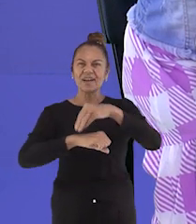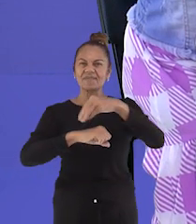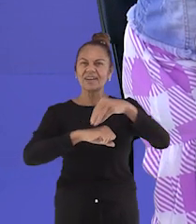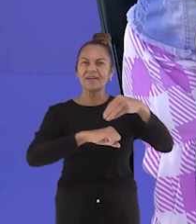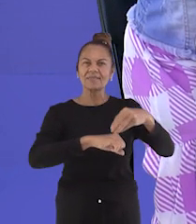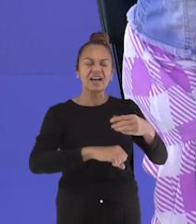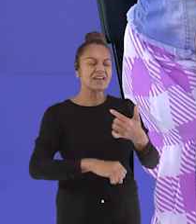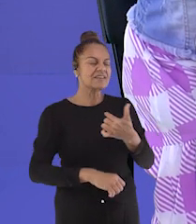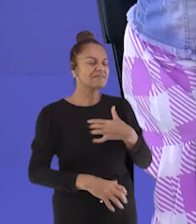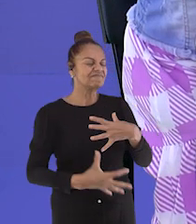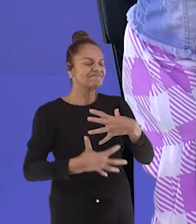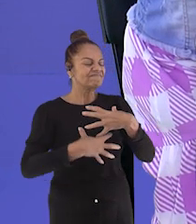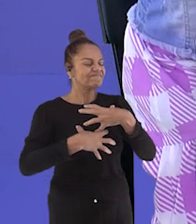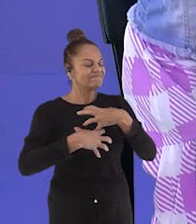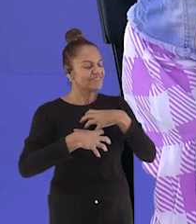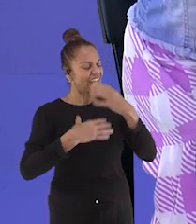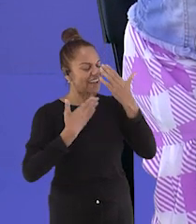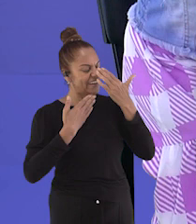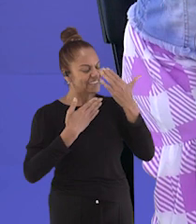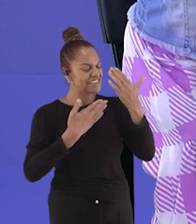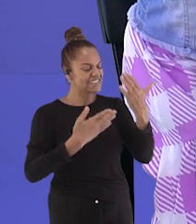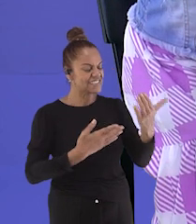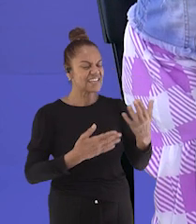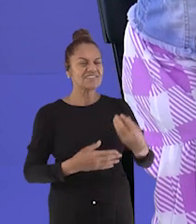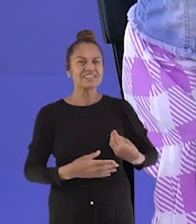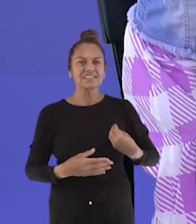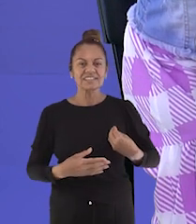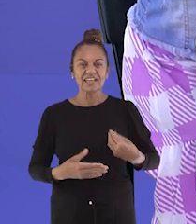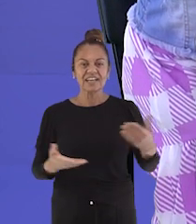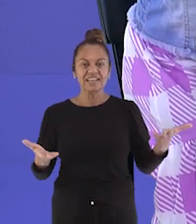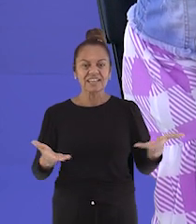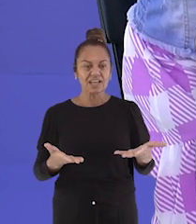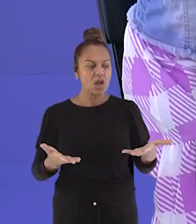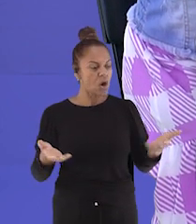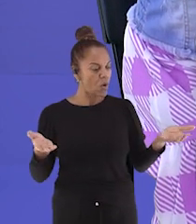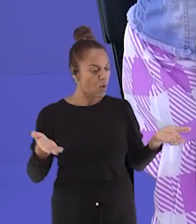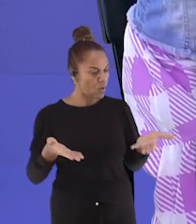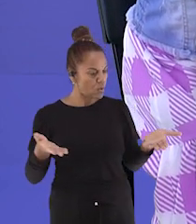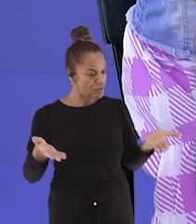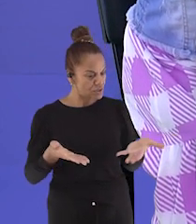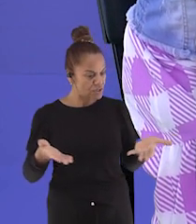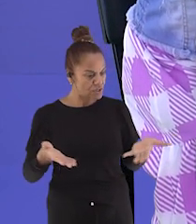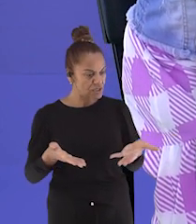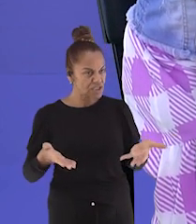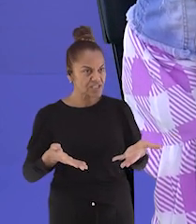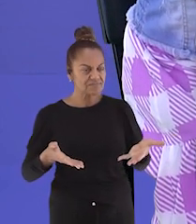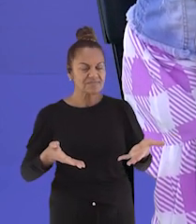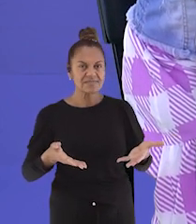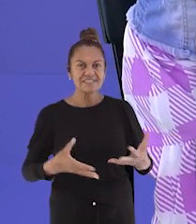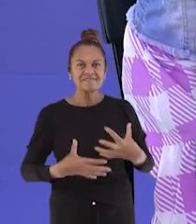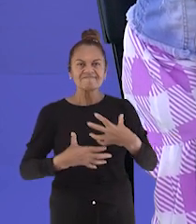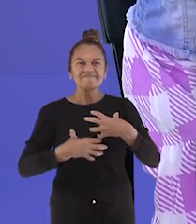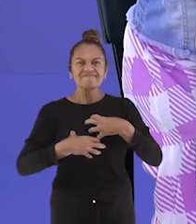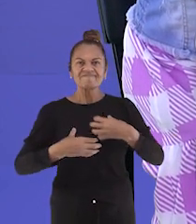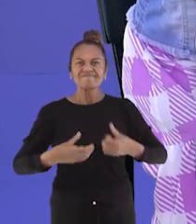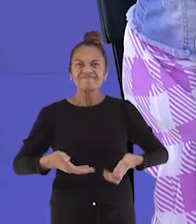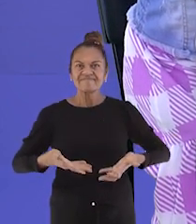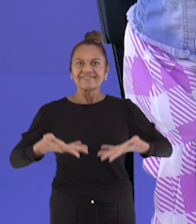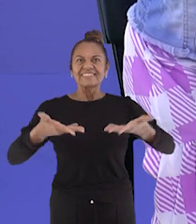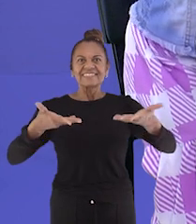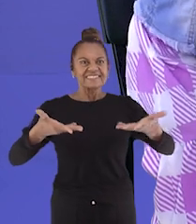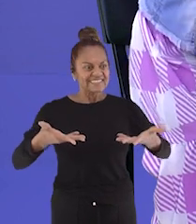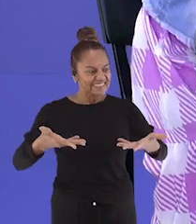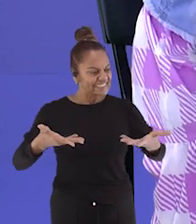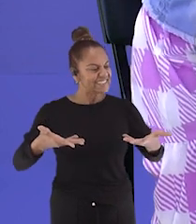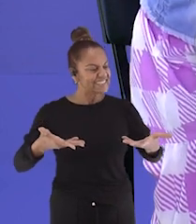recado que você deixou para todos nós. E eu só tenho a agradecer. Muito obrigada pela sua participação. Você